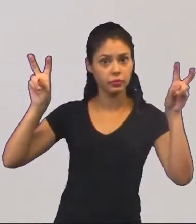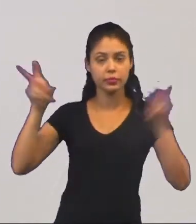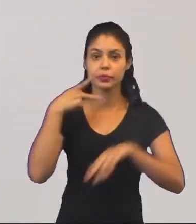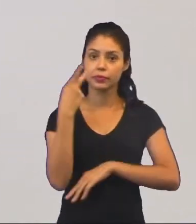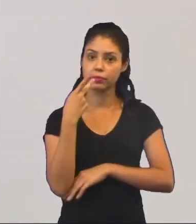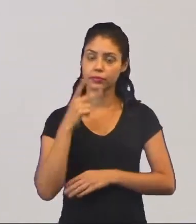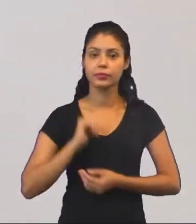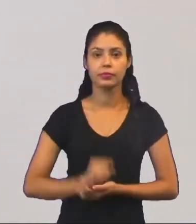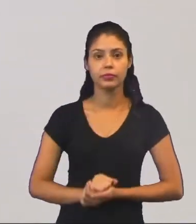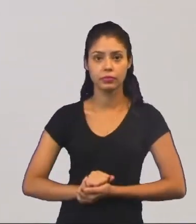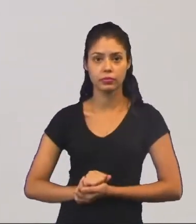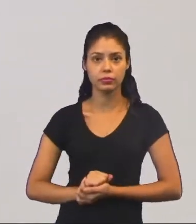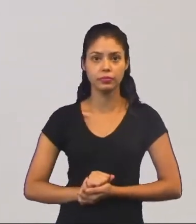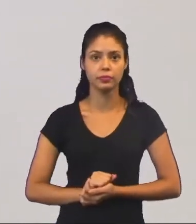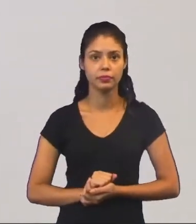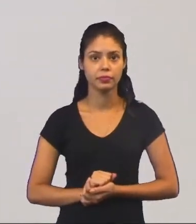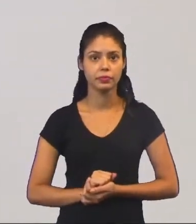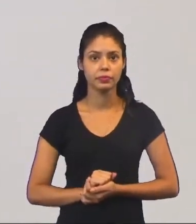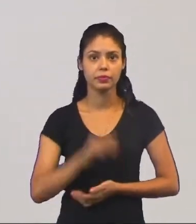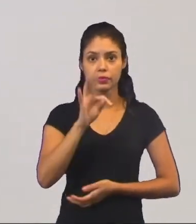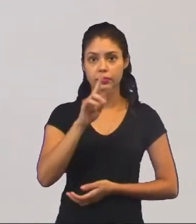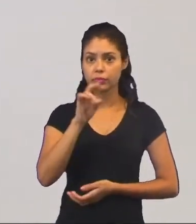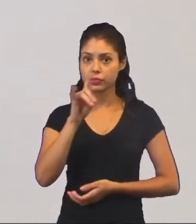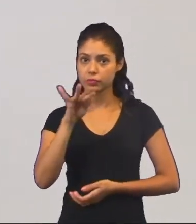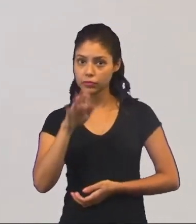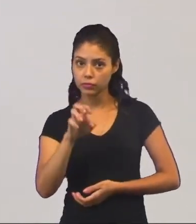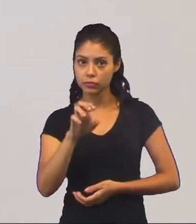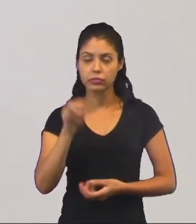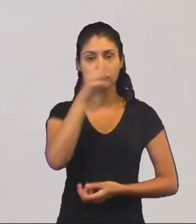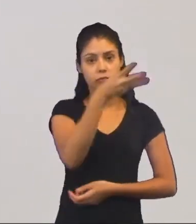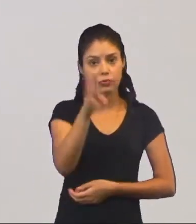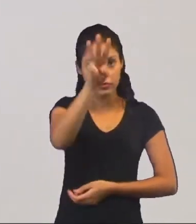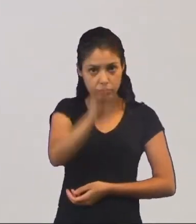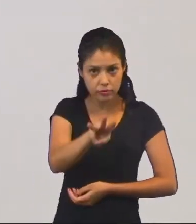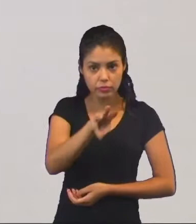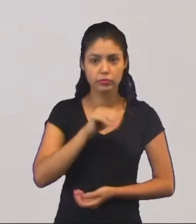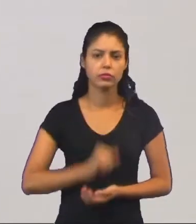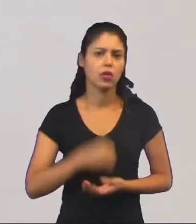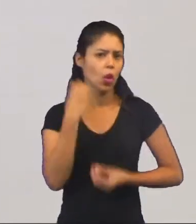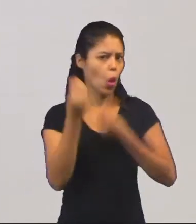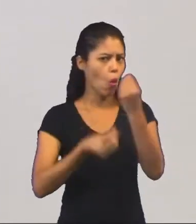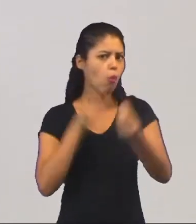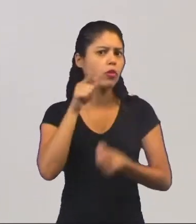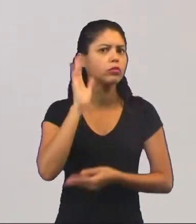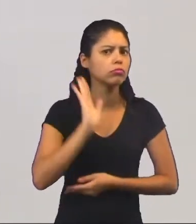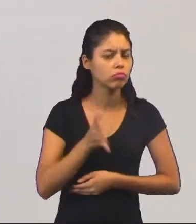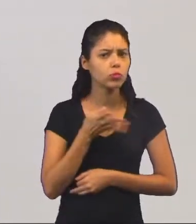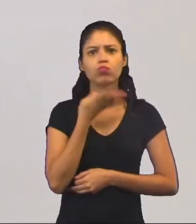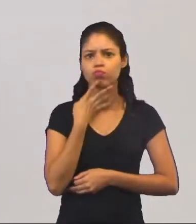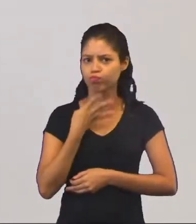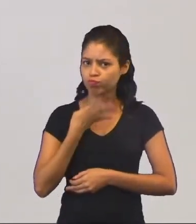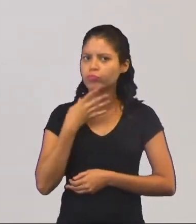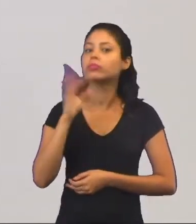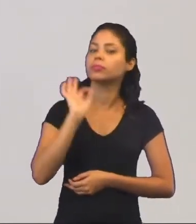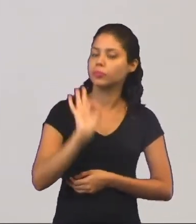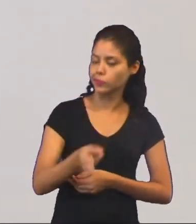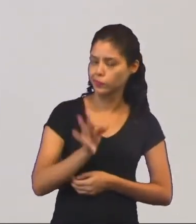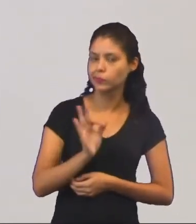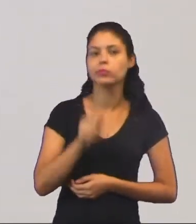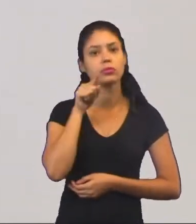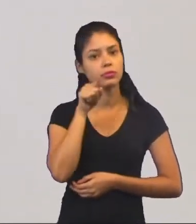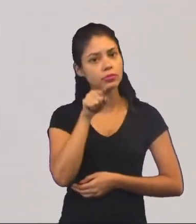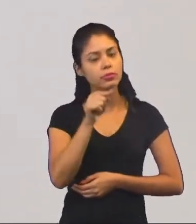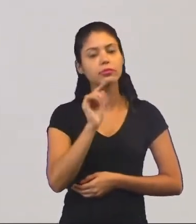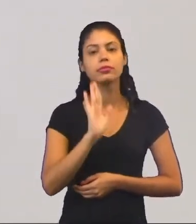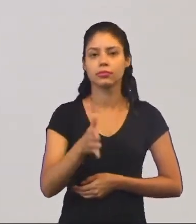falando sobre determinantes de uma matriz. Como todos vocês já sabem, com certeza